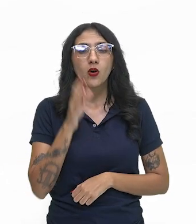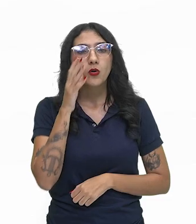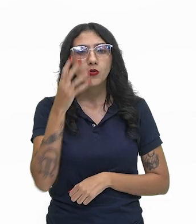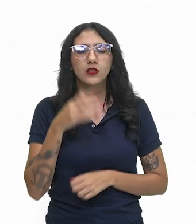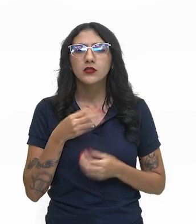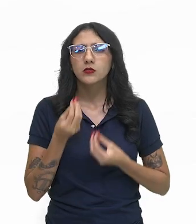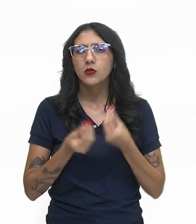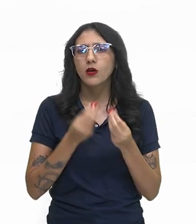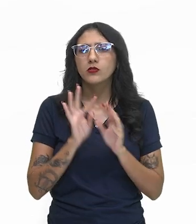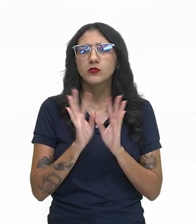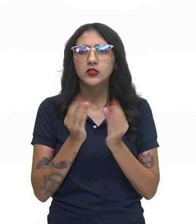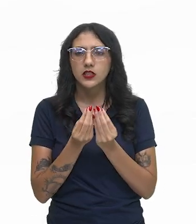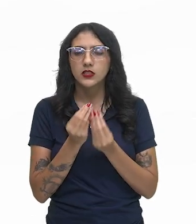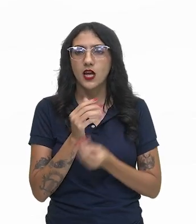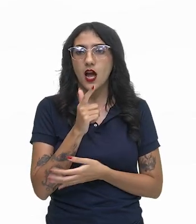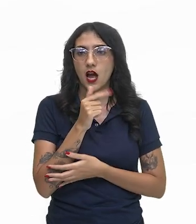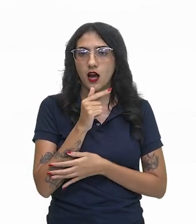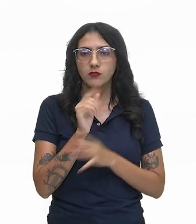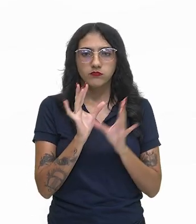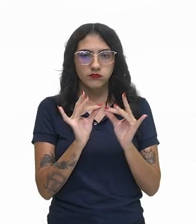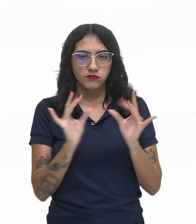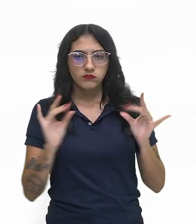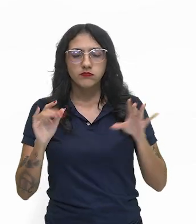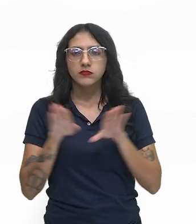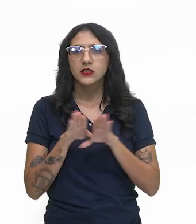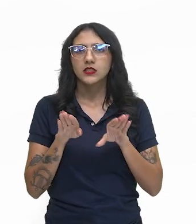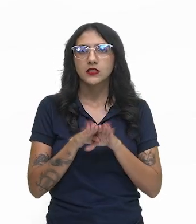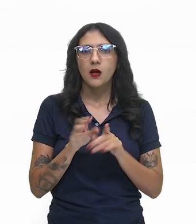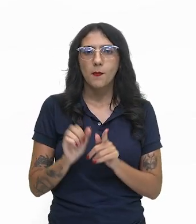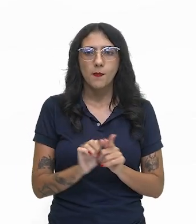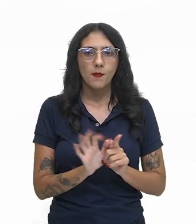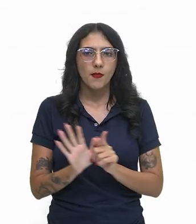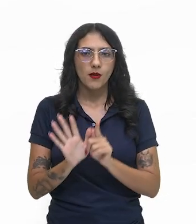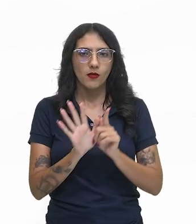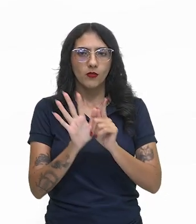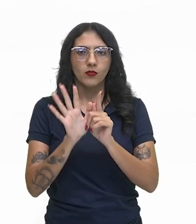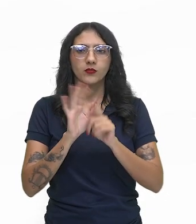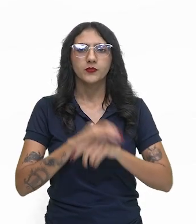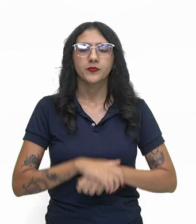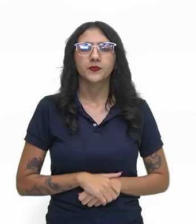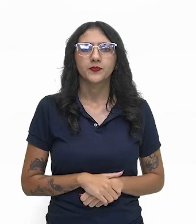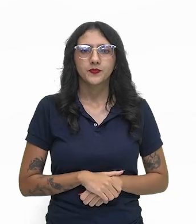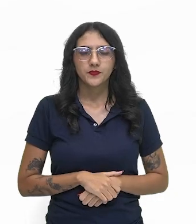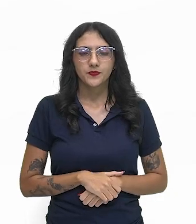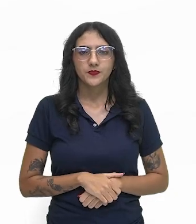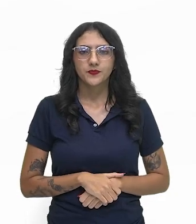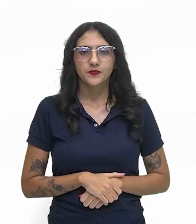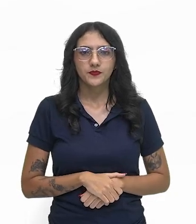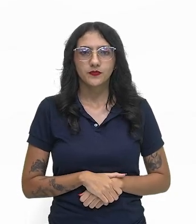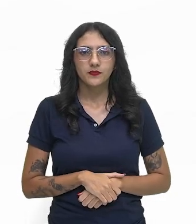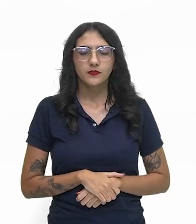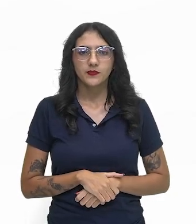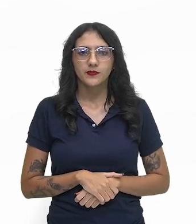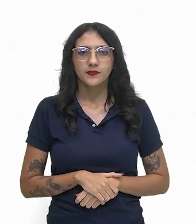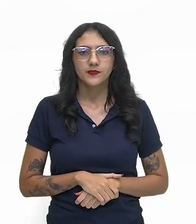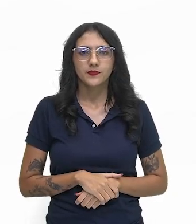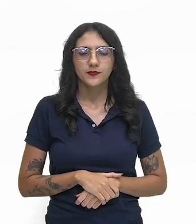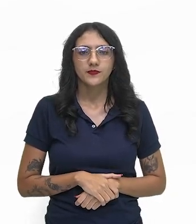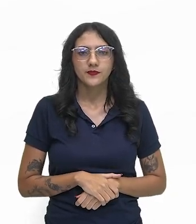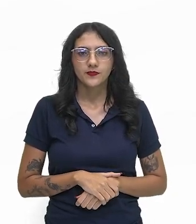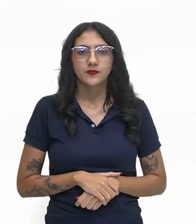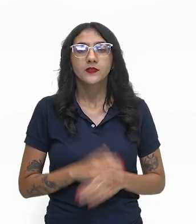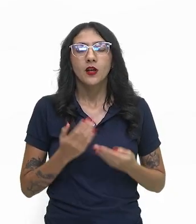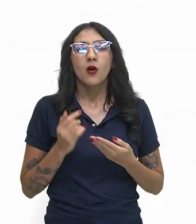nos líquidos e gases. Muito bem. E quando se fala da convecção